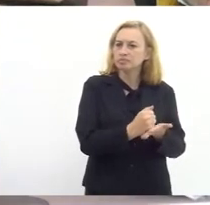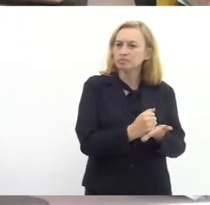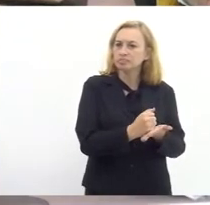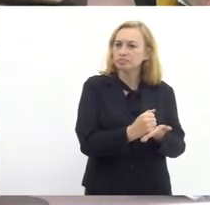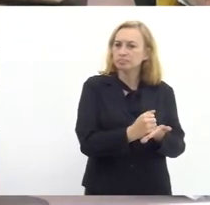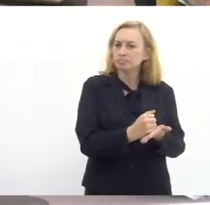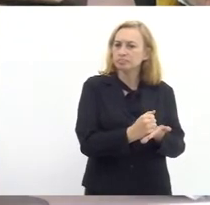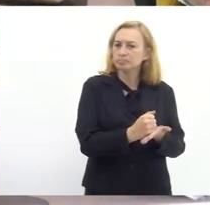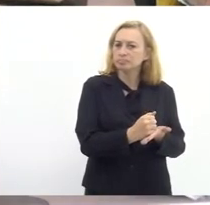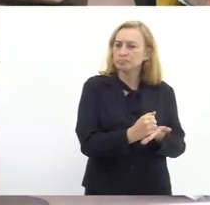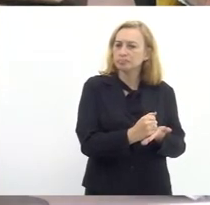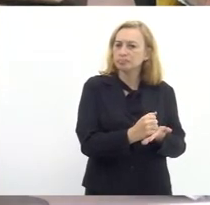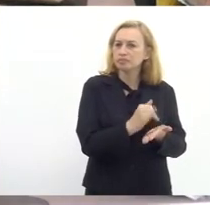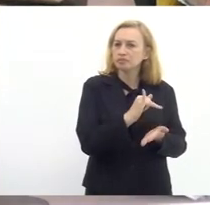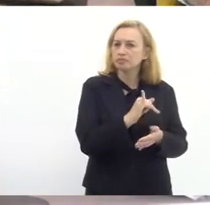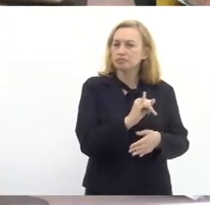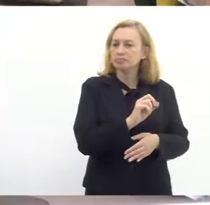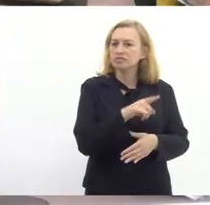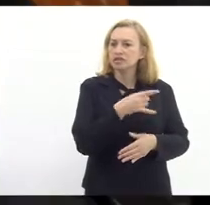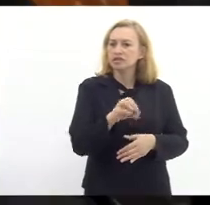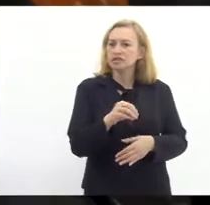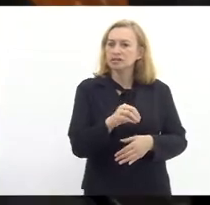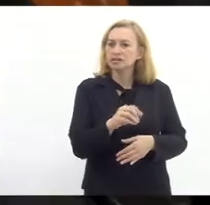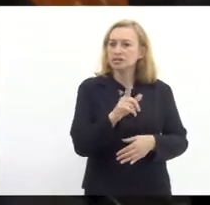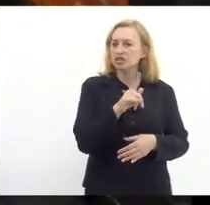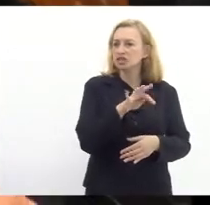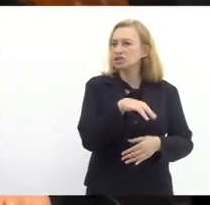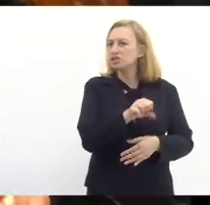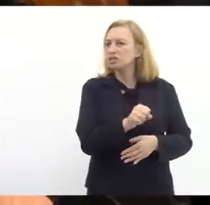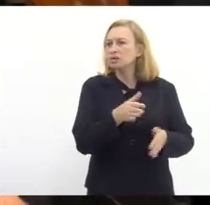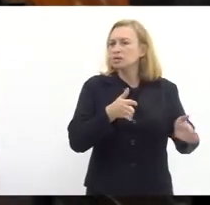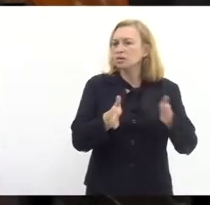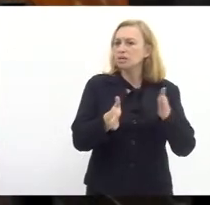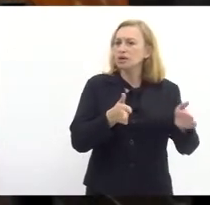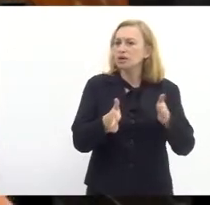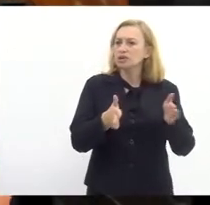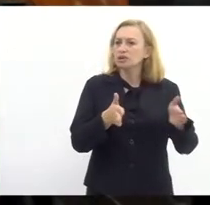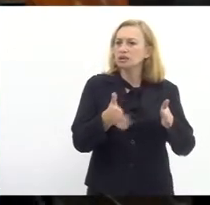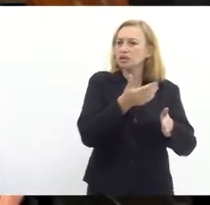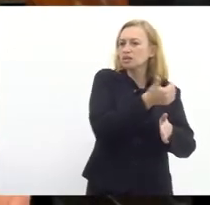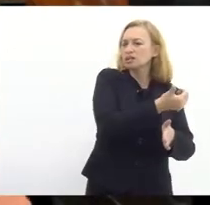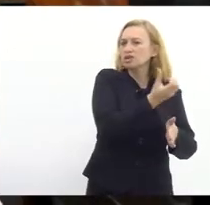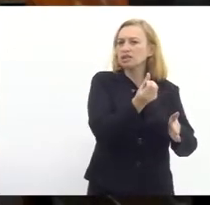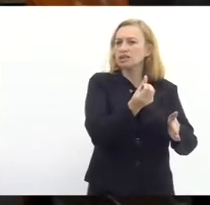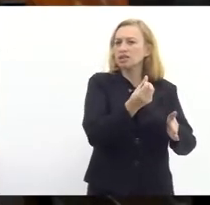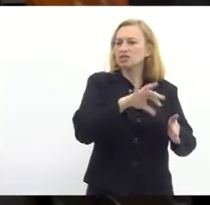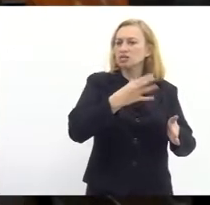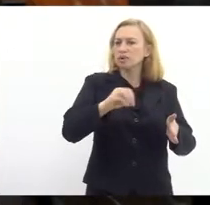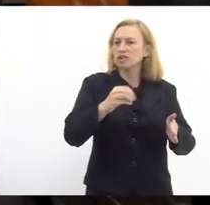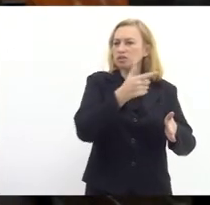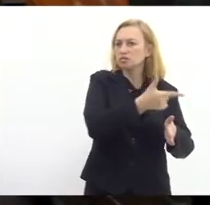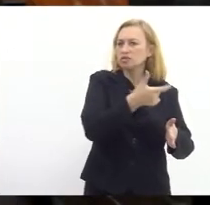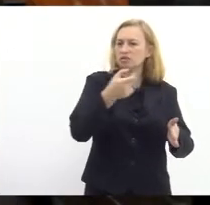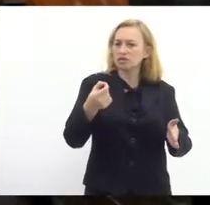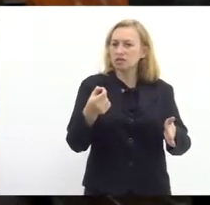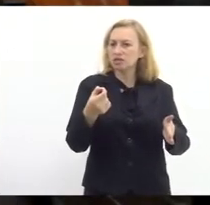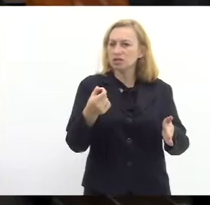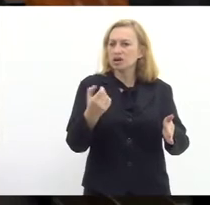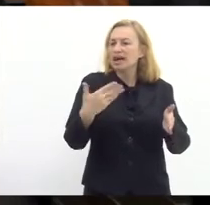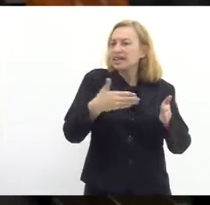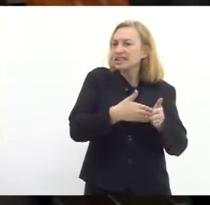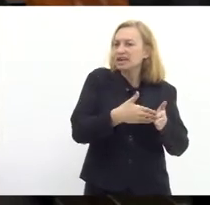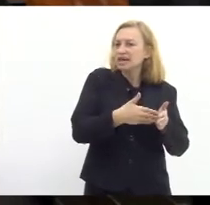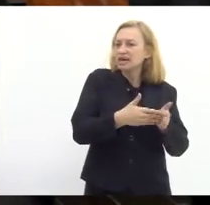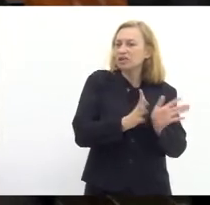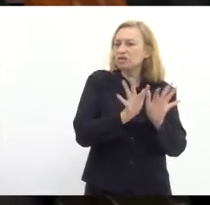consolidadas em autos de infração lavrados pela Getransp no período de 16 de março de 2020 até